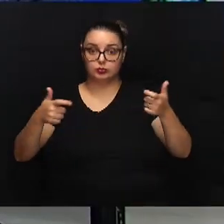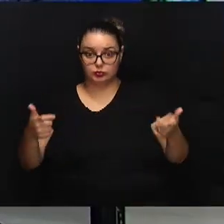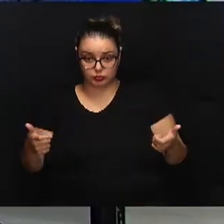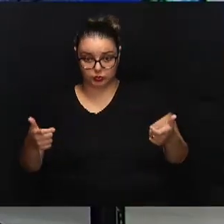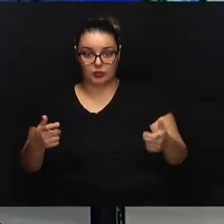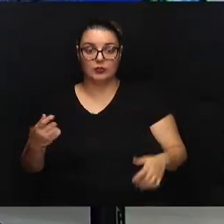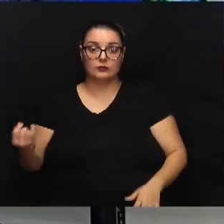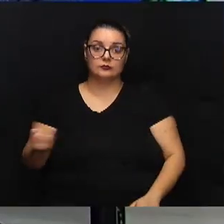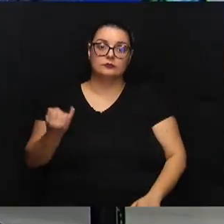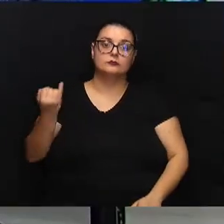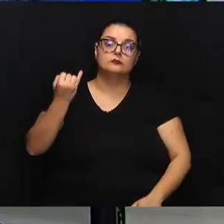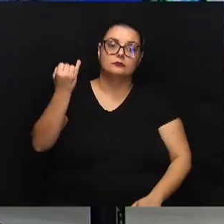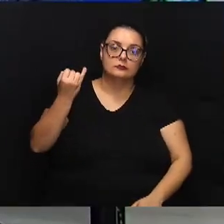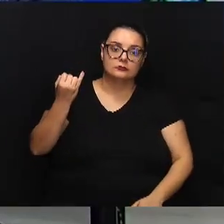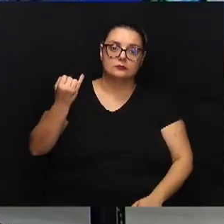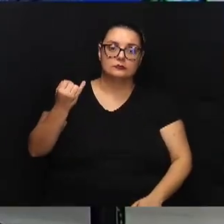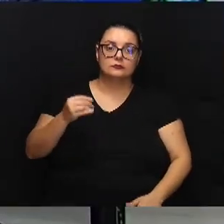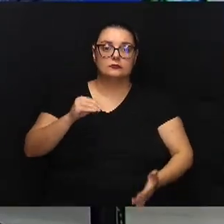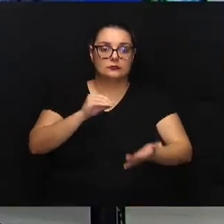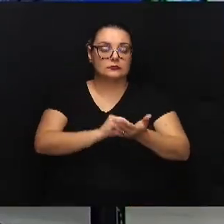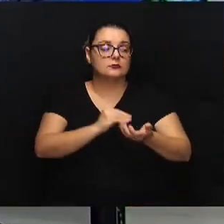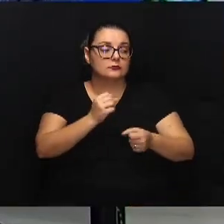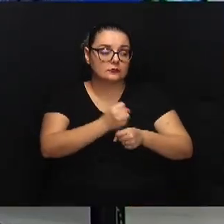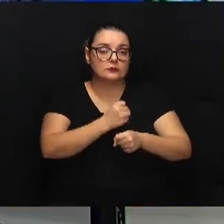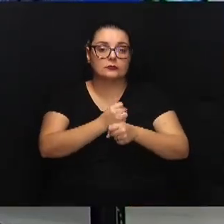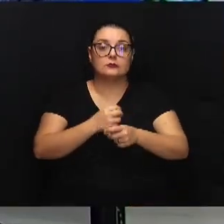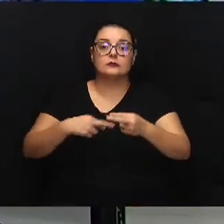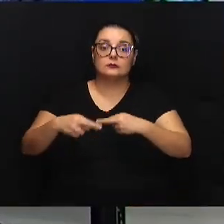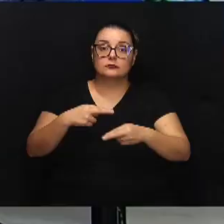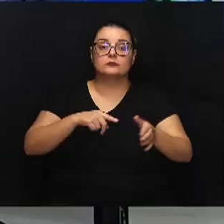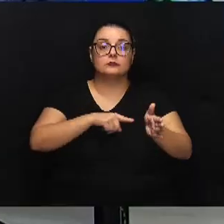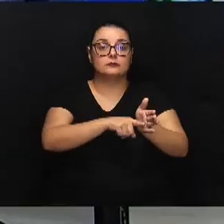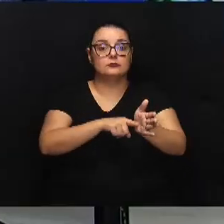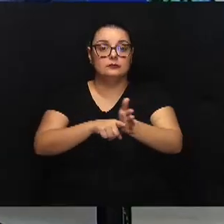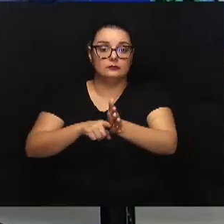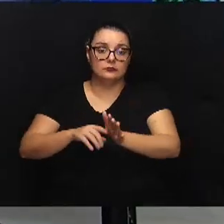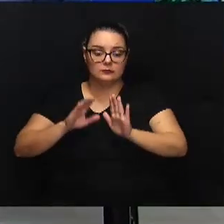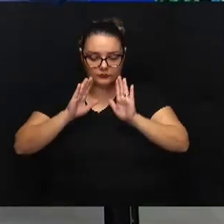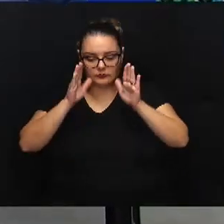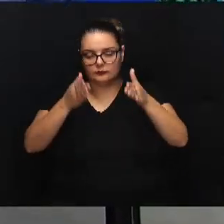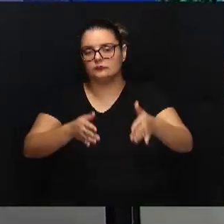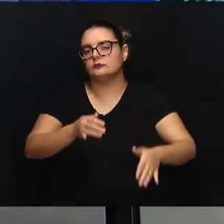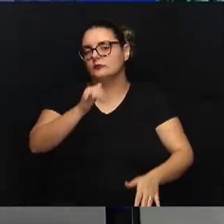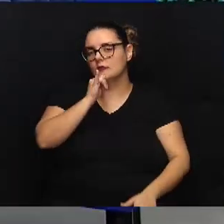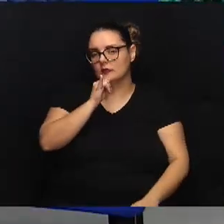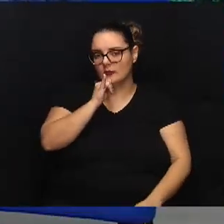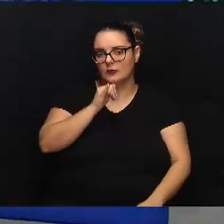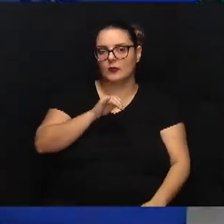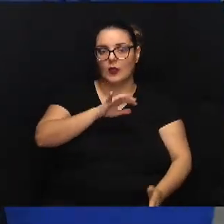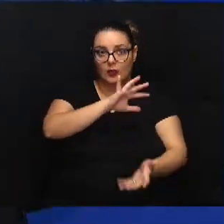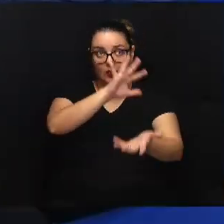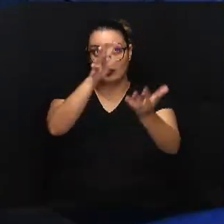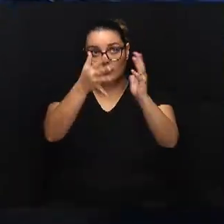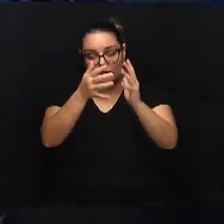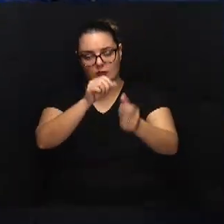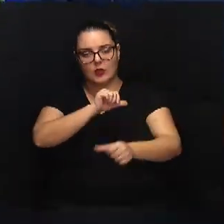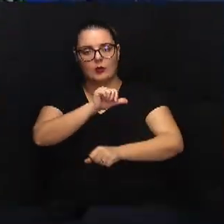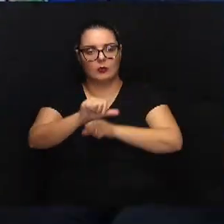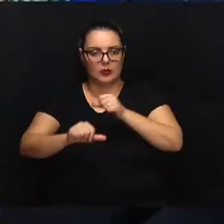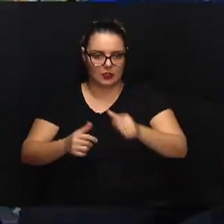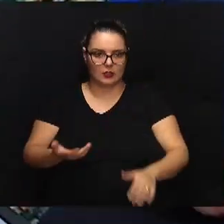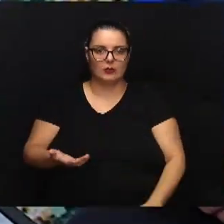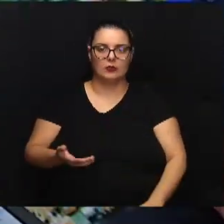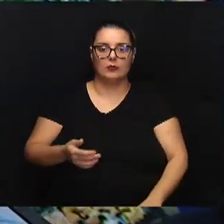bastante importante, sobretudo nos últimos anos, com relação às pesquisas voltadas, por exemplo, para as mudanças climáticas. Então, por exemplo,